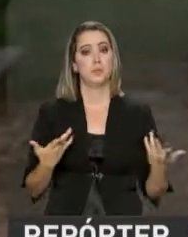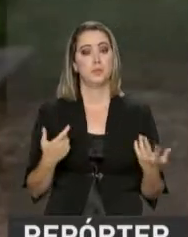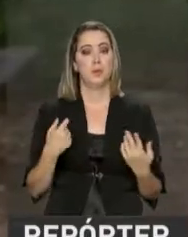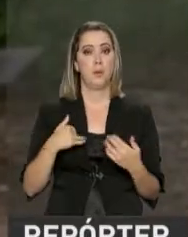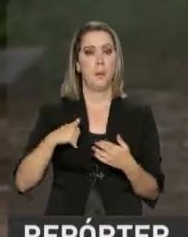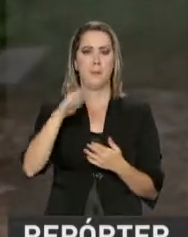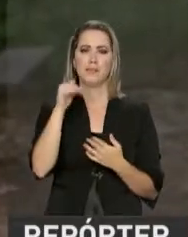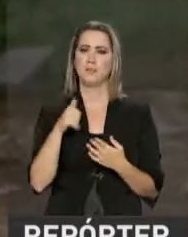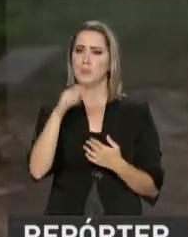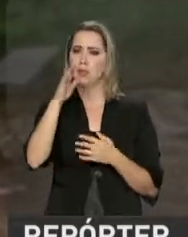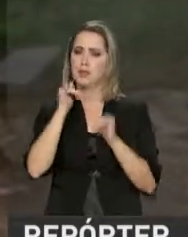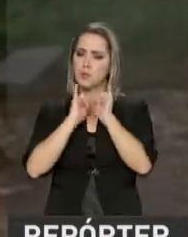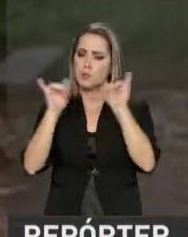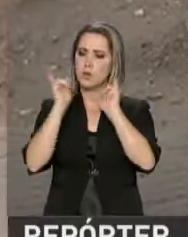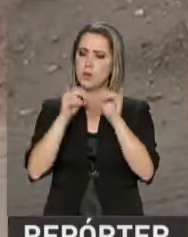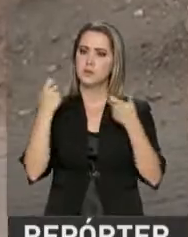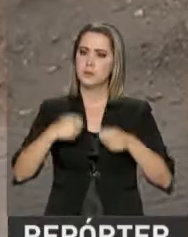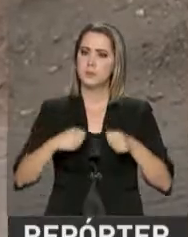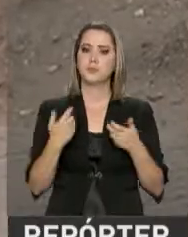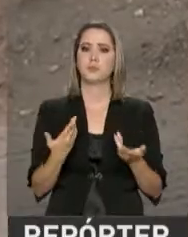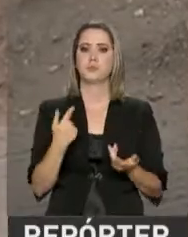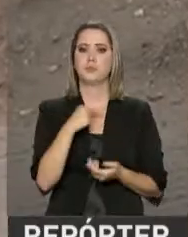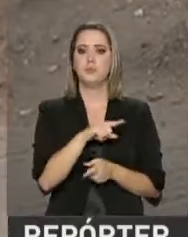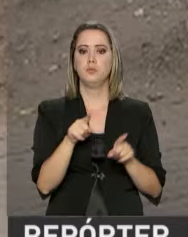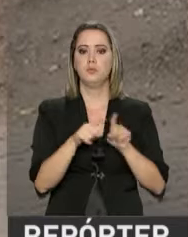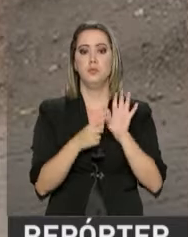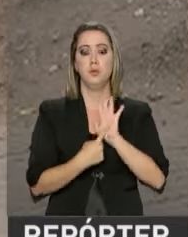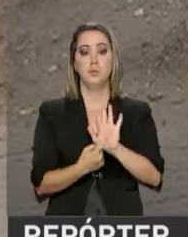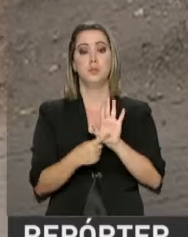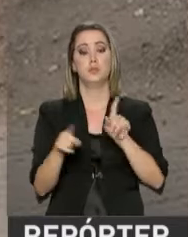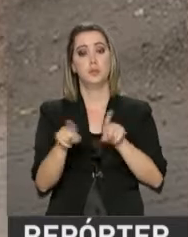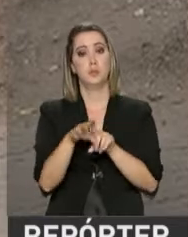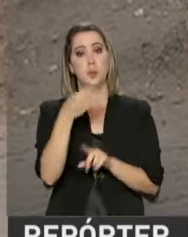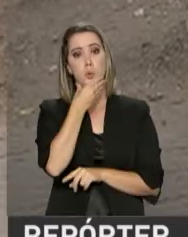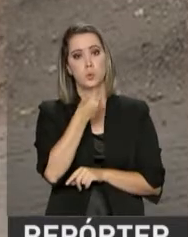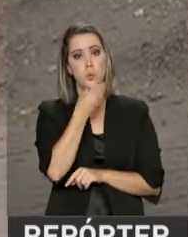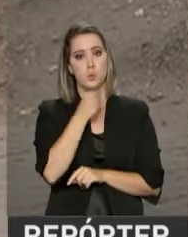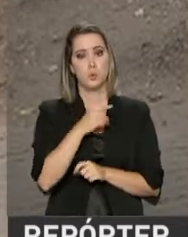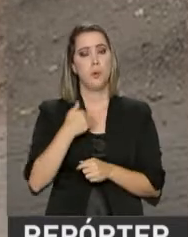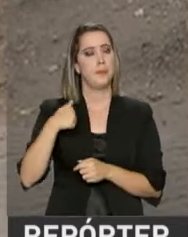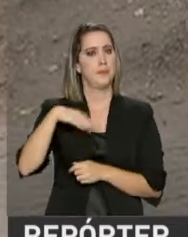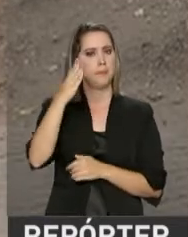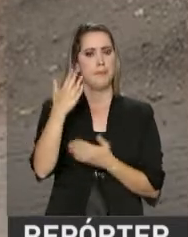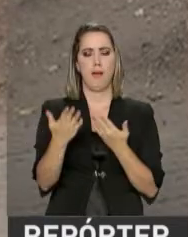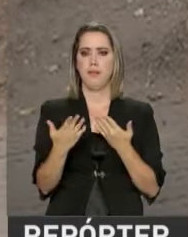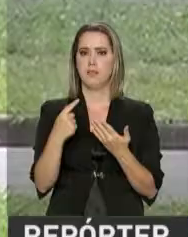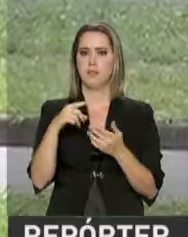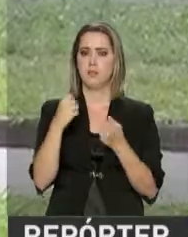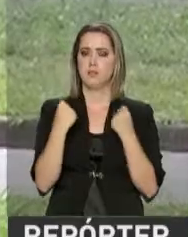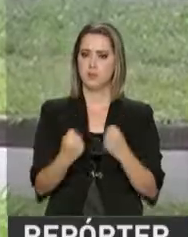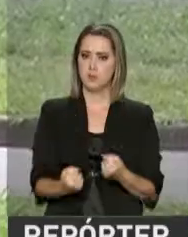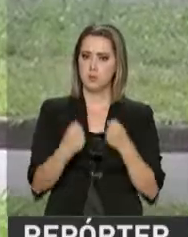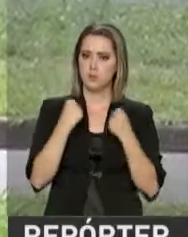mais divulgado, né? A pesquisa mostra ainda que os homens são quem mais pratica atividades físicas,